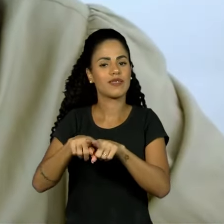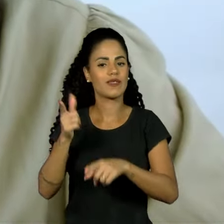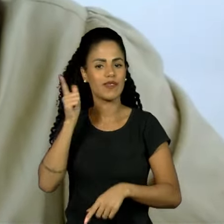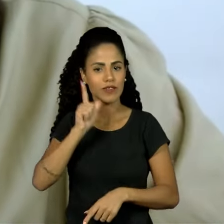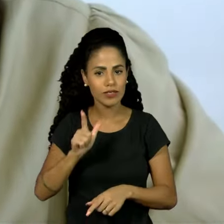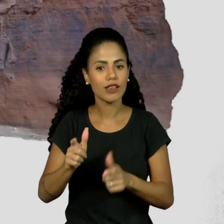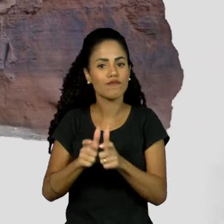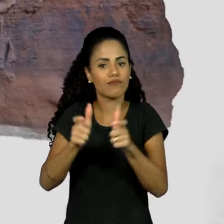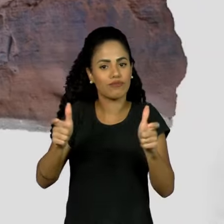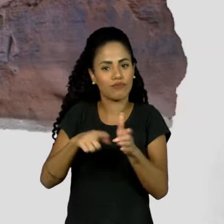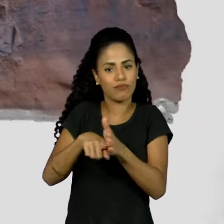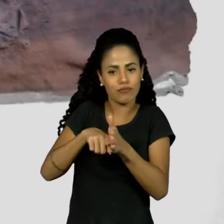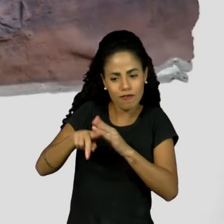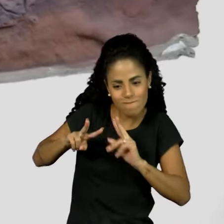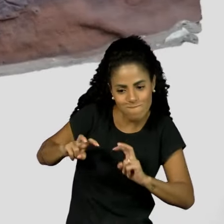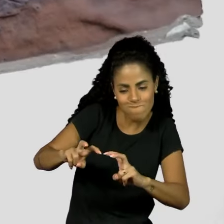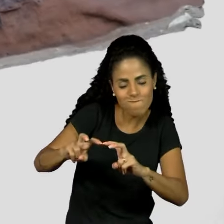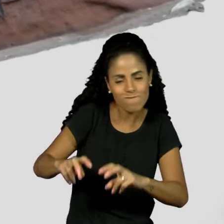sendo aprofundadas.